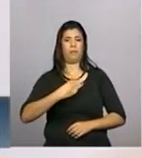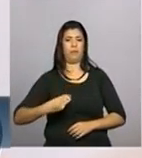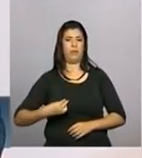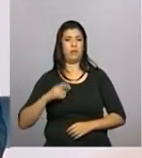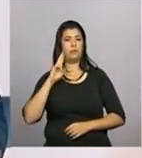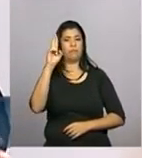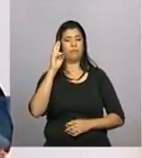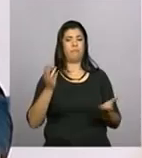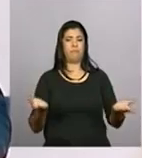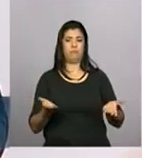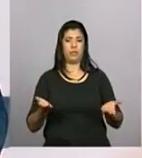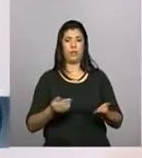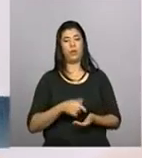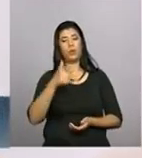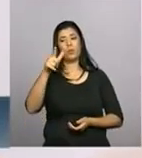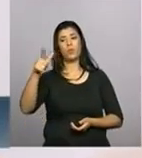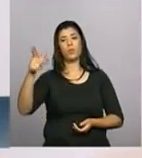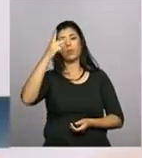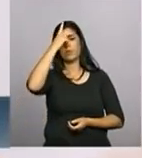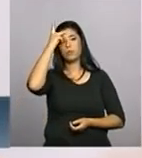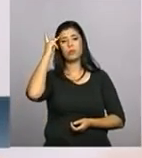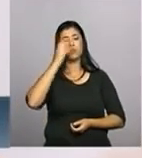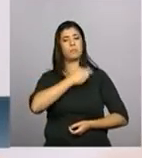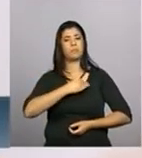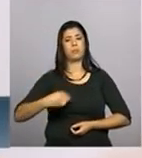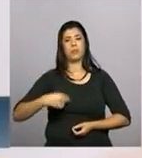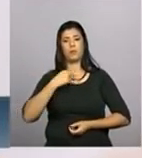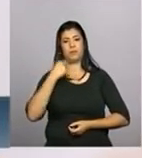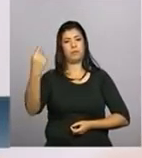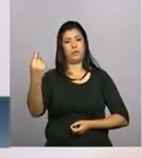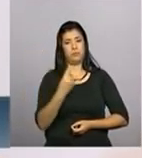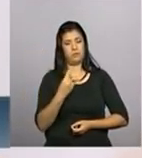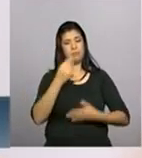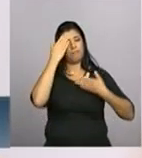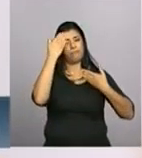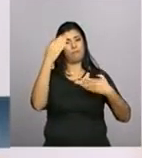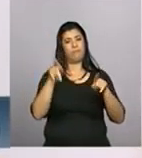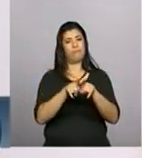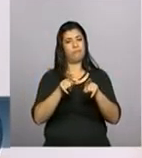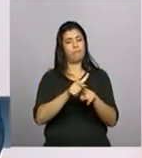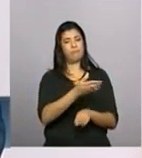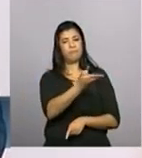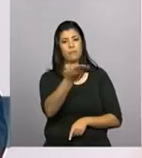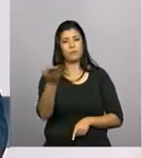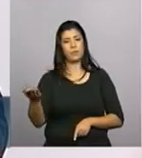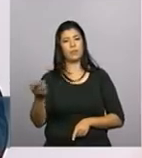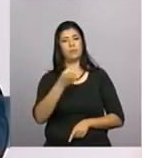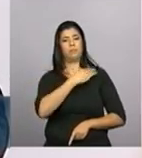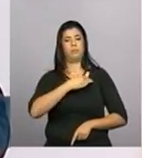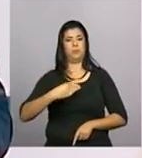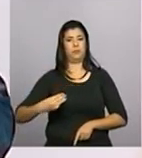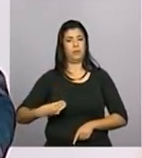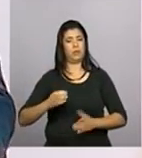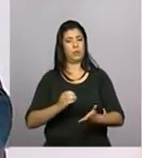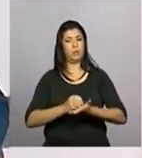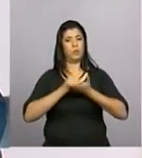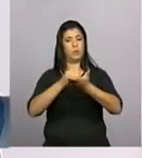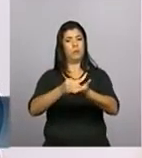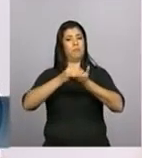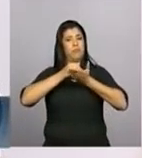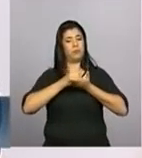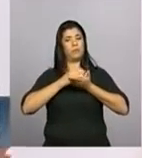aqueles que não estão presentes. Eu agradeço muito a todos esses ministros pelo apoio